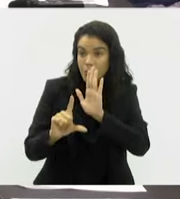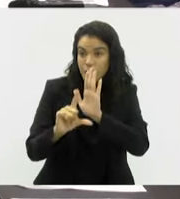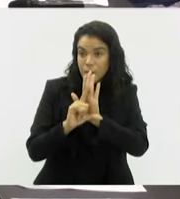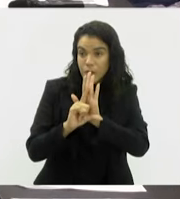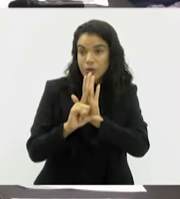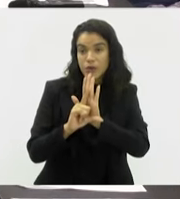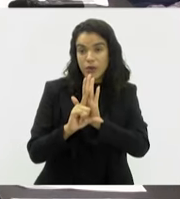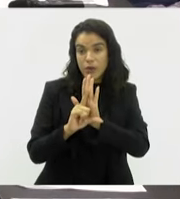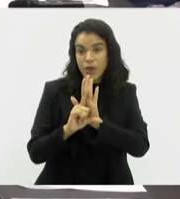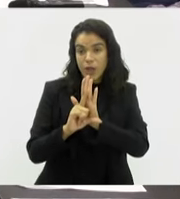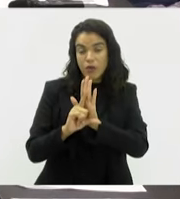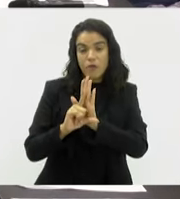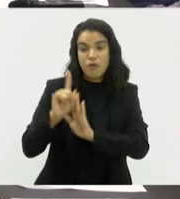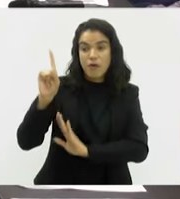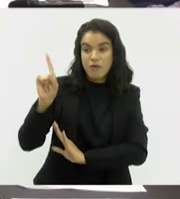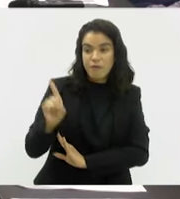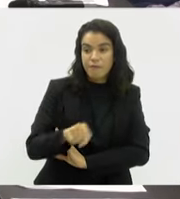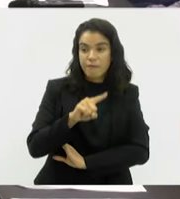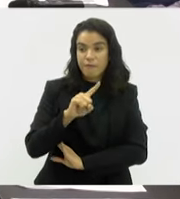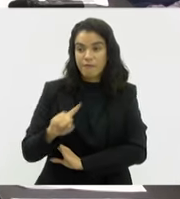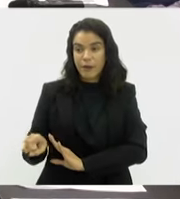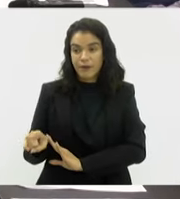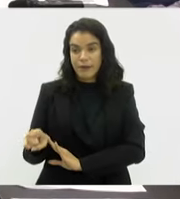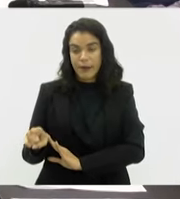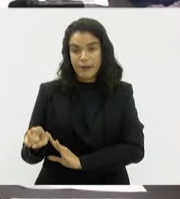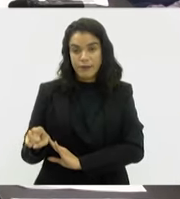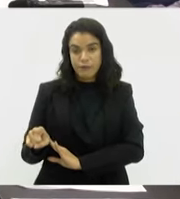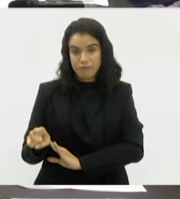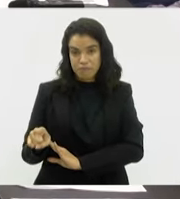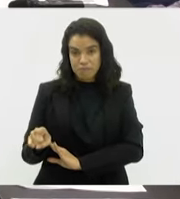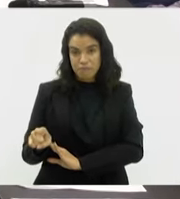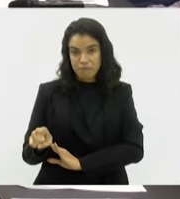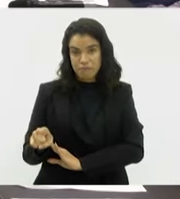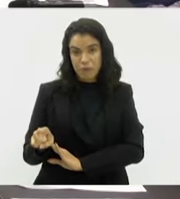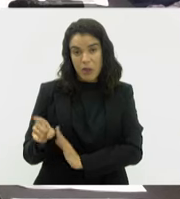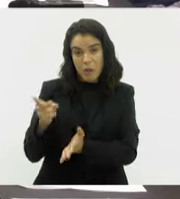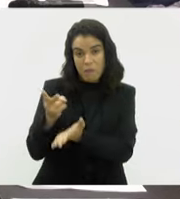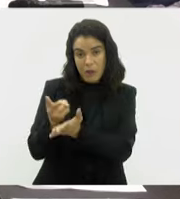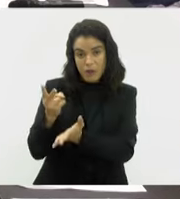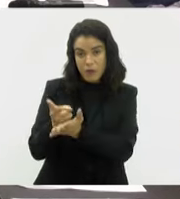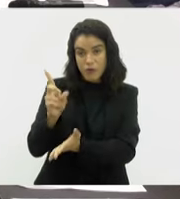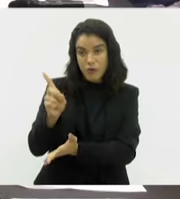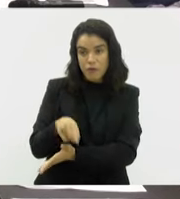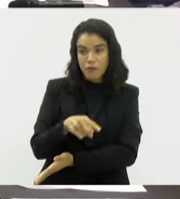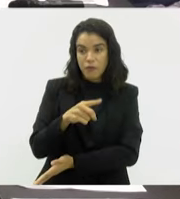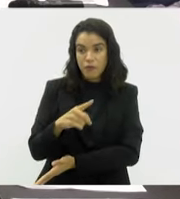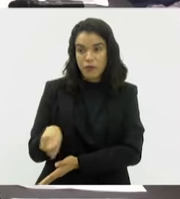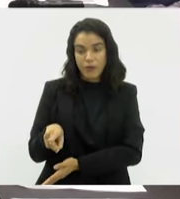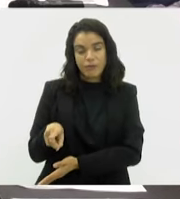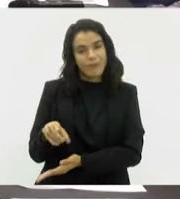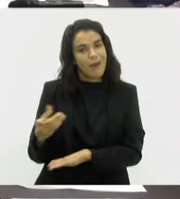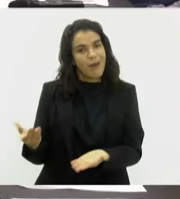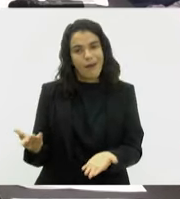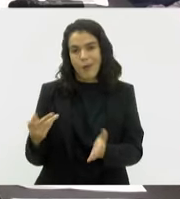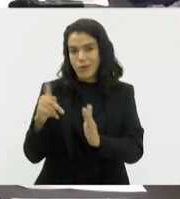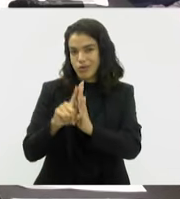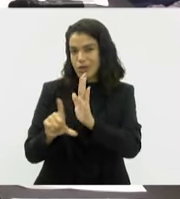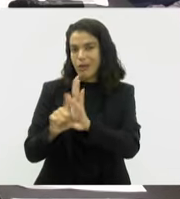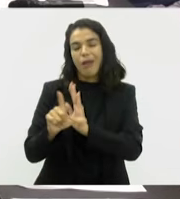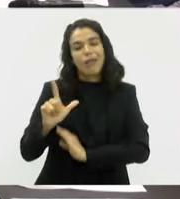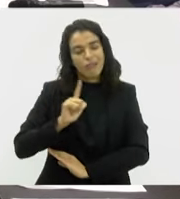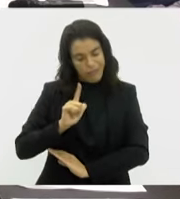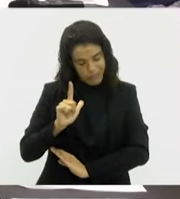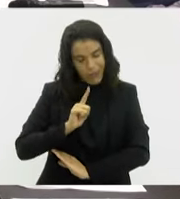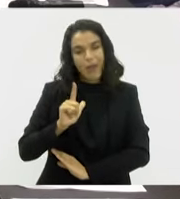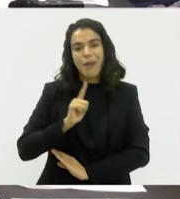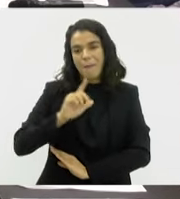dele seja vetado e seja mantido o veto, O projeto do deputado Delaroli tem prioridade. Pô.